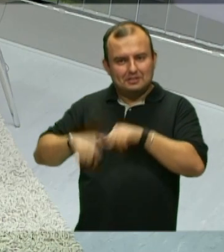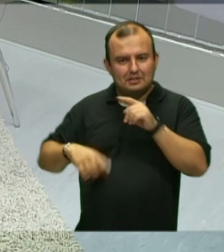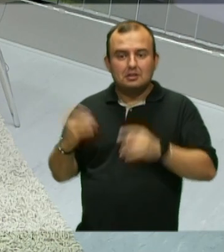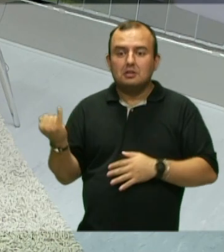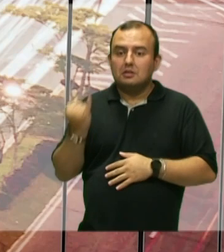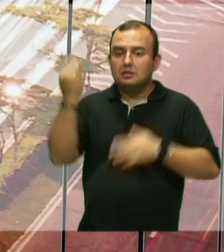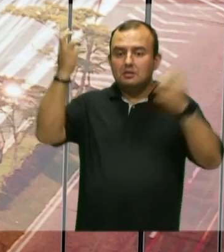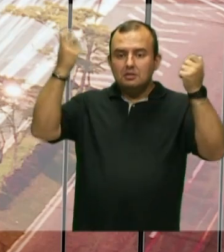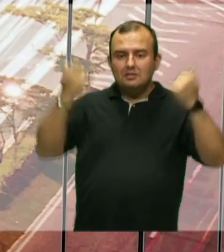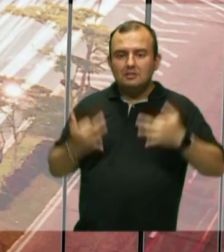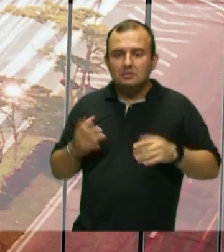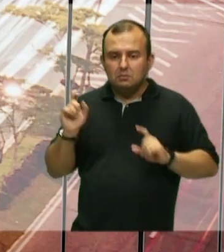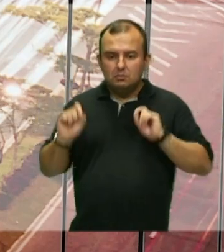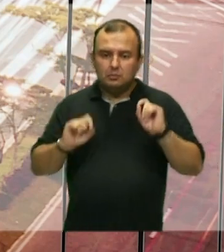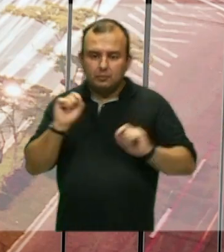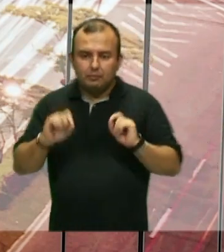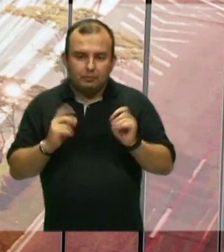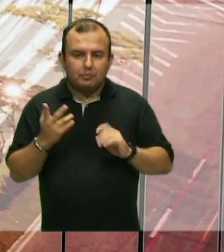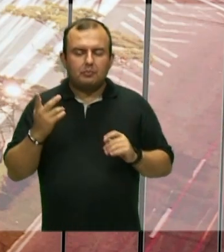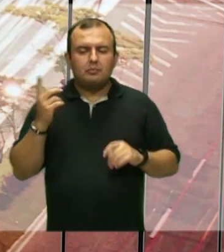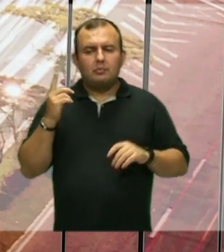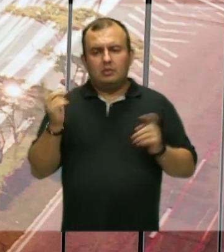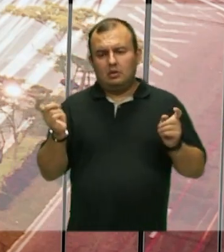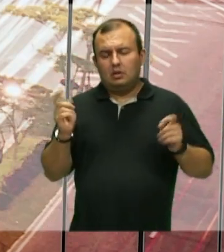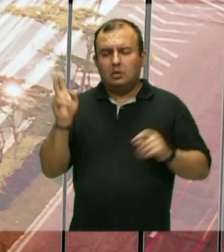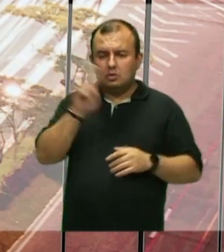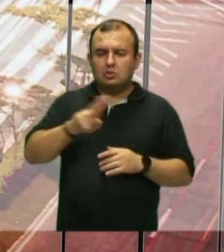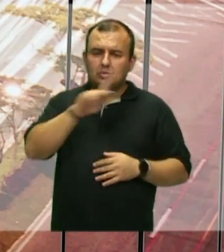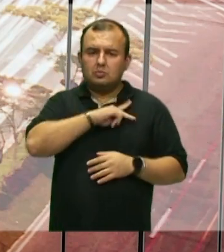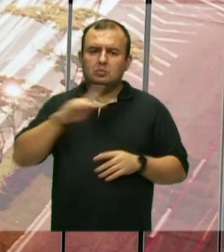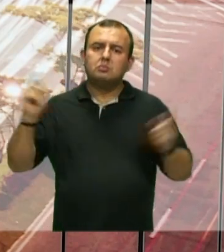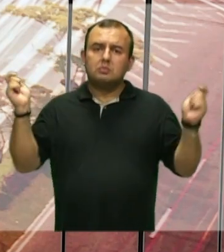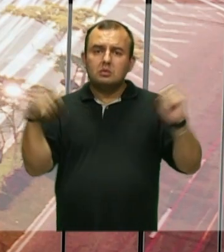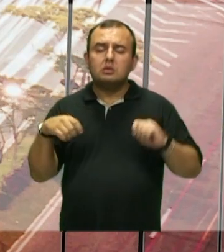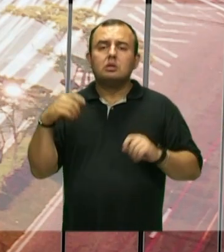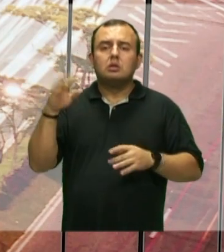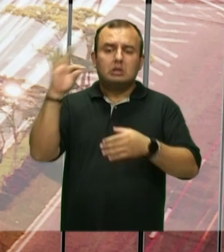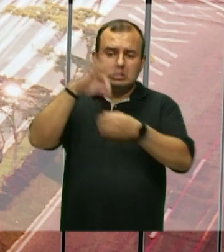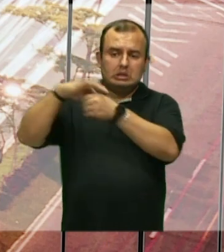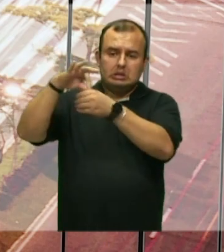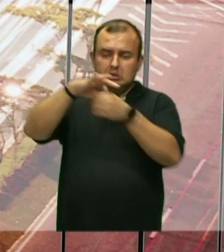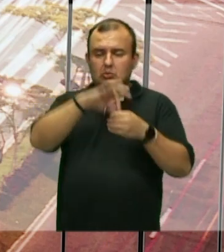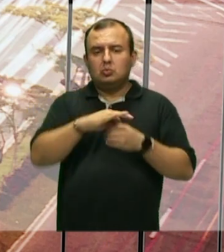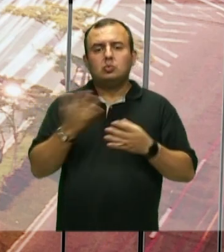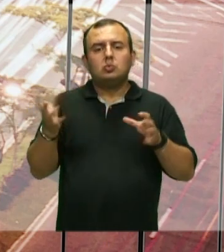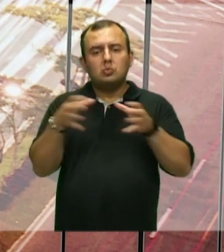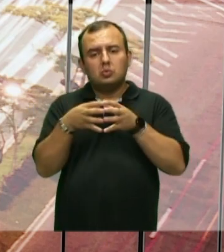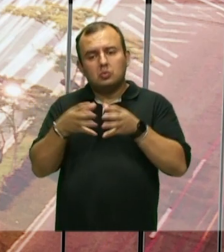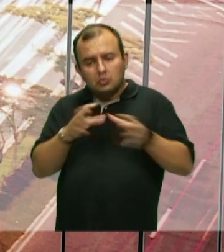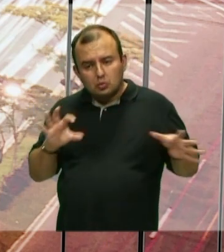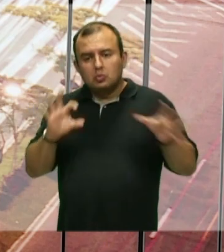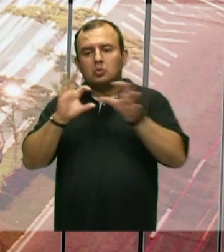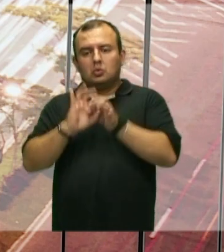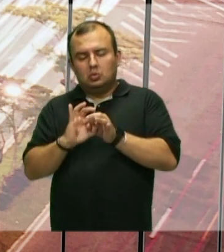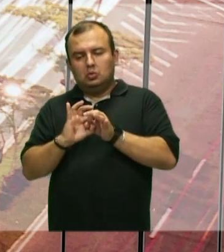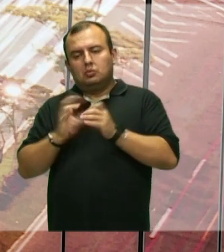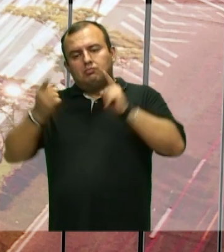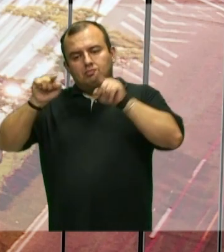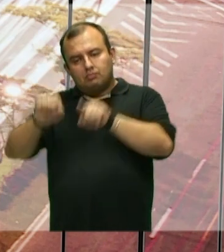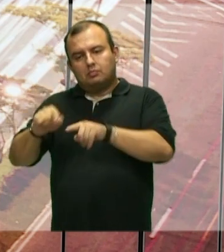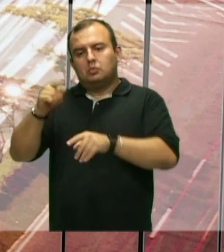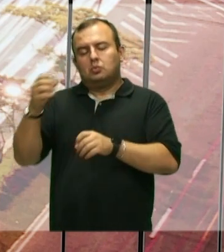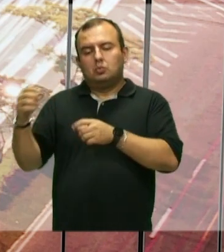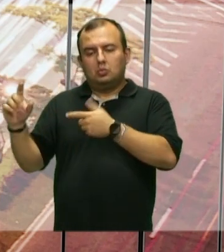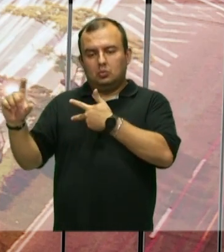Importante destacar que a utilidade pública habilita as entidades a firmarem convênio com o poder público, mas também